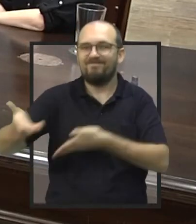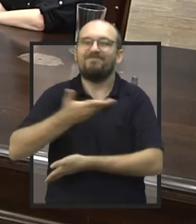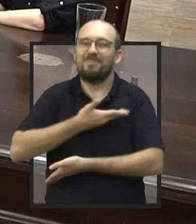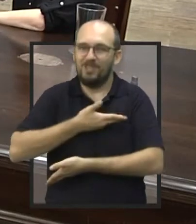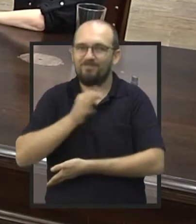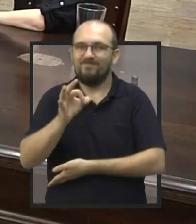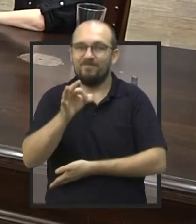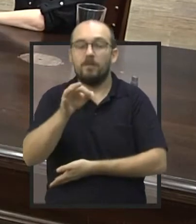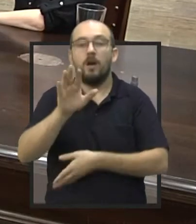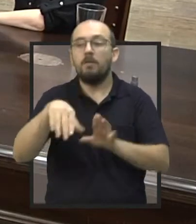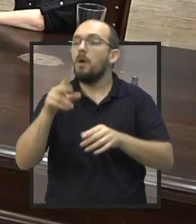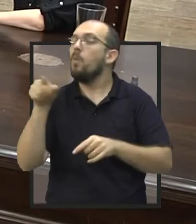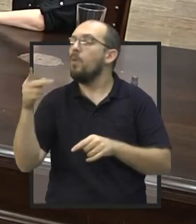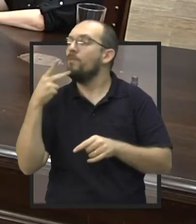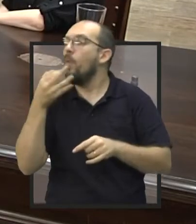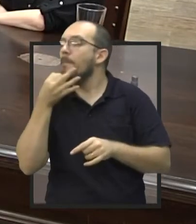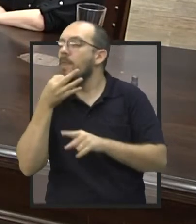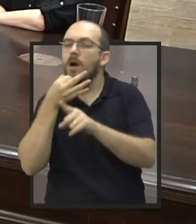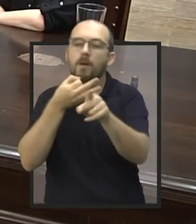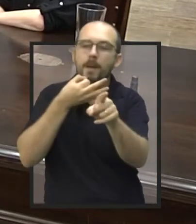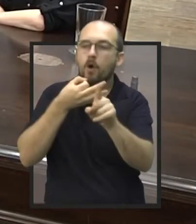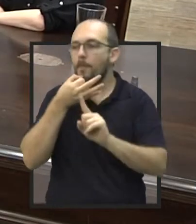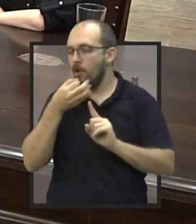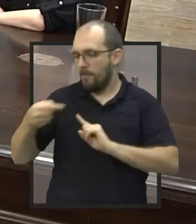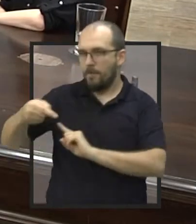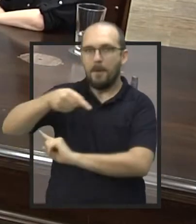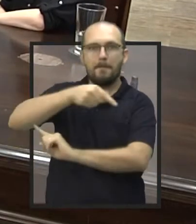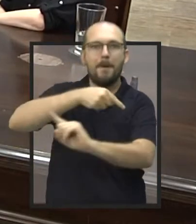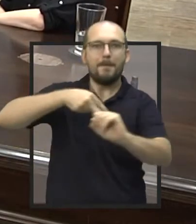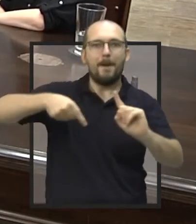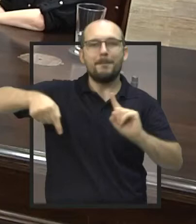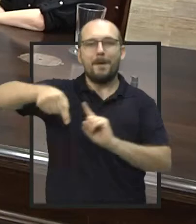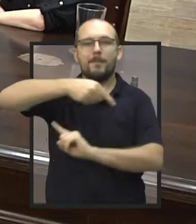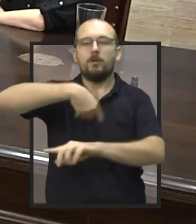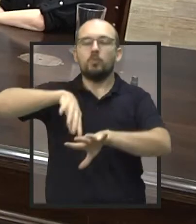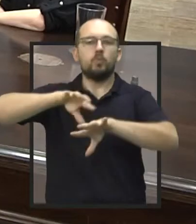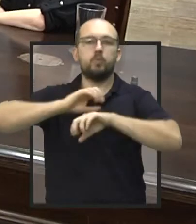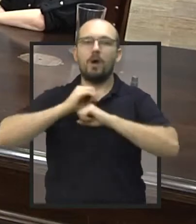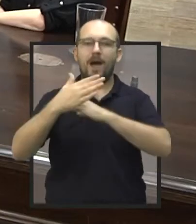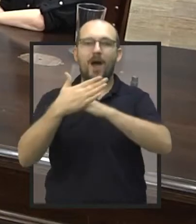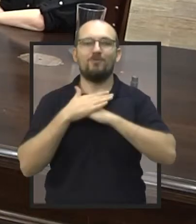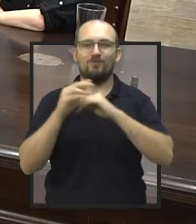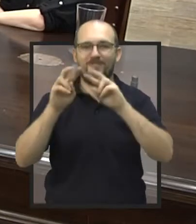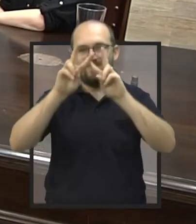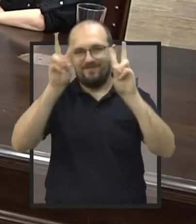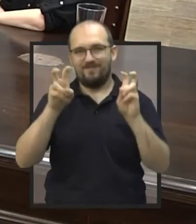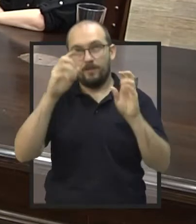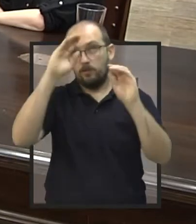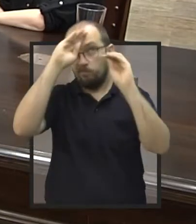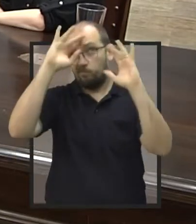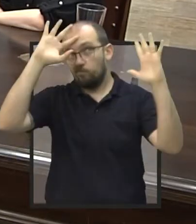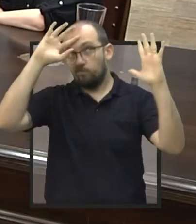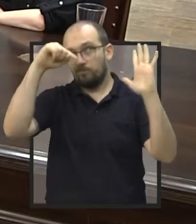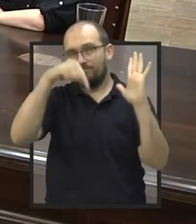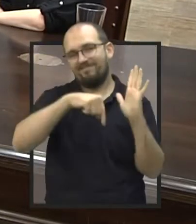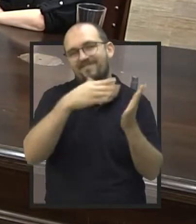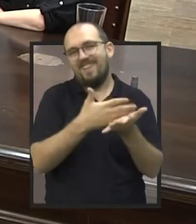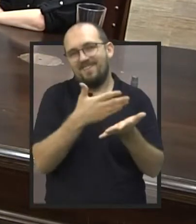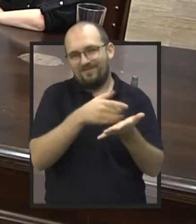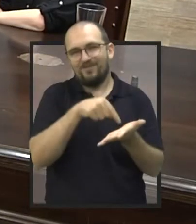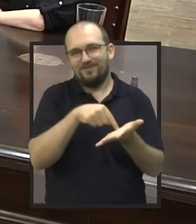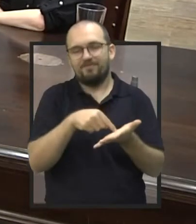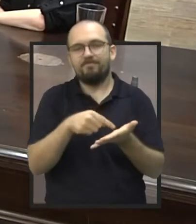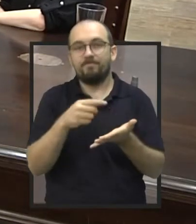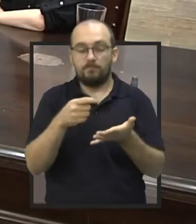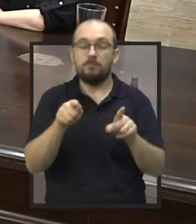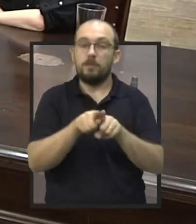cedo. Mas você vê, a literatura, eu até converso bastante isso com as minhas amigas, a gente tem um clube do livro, que a leitura,